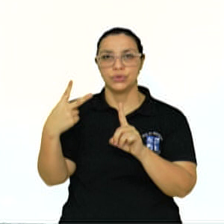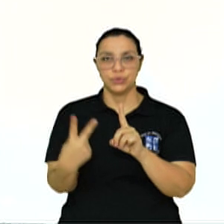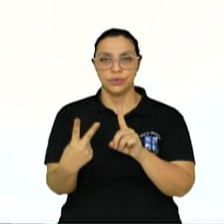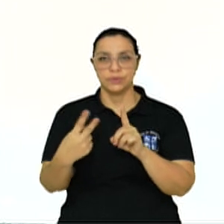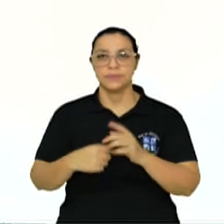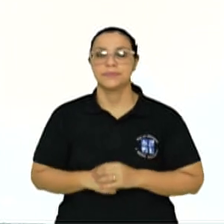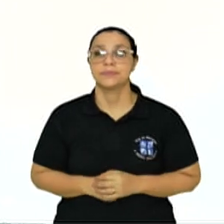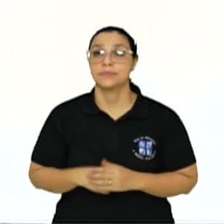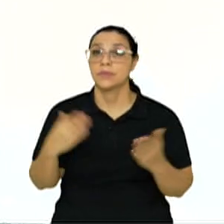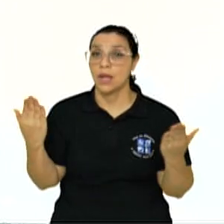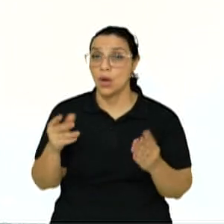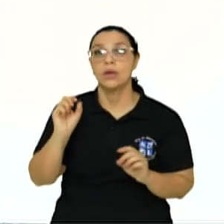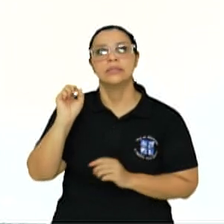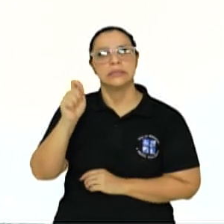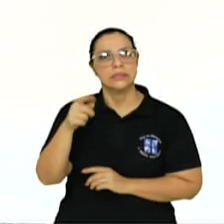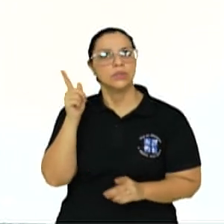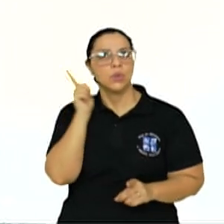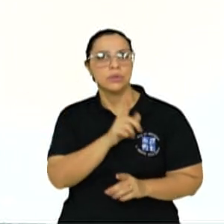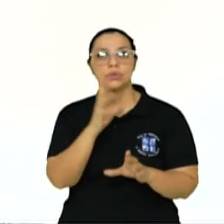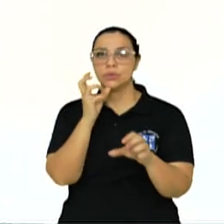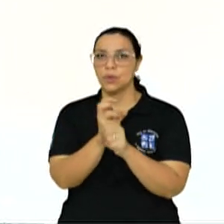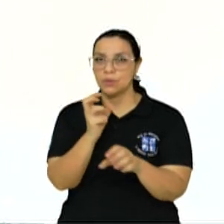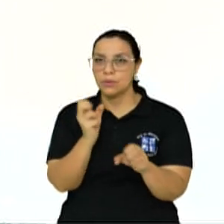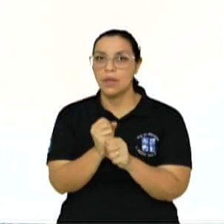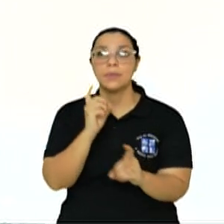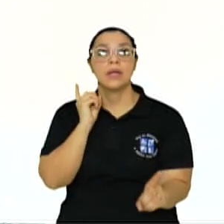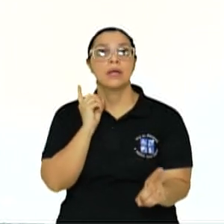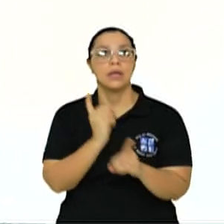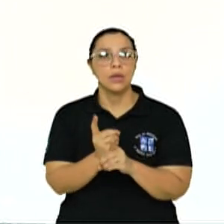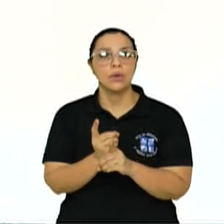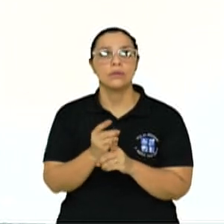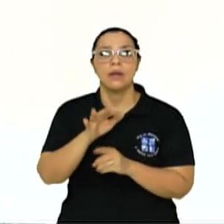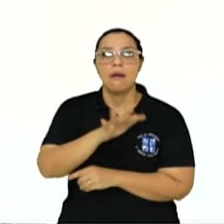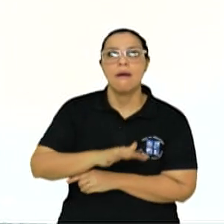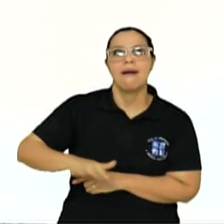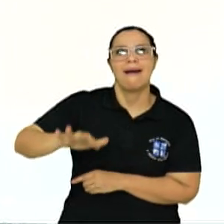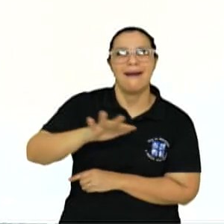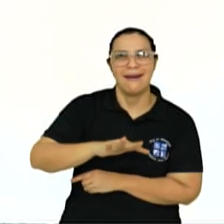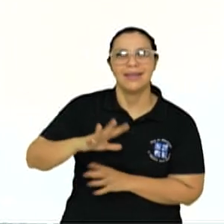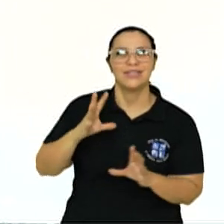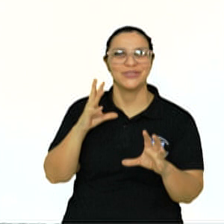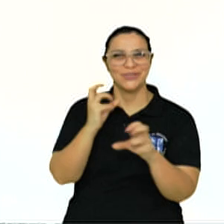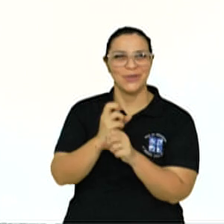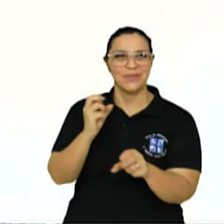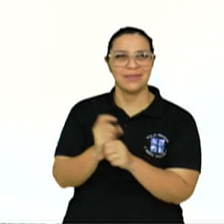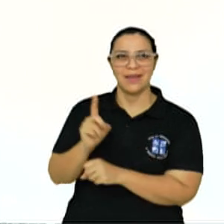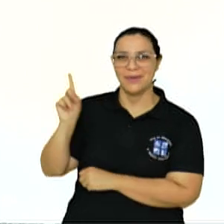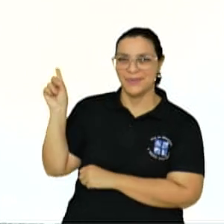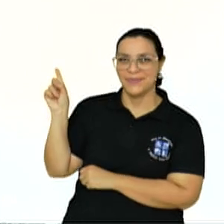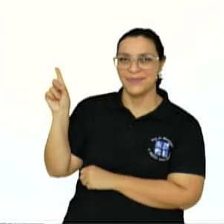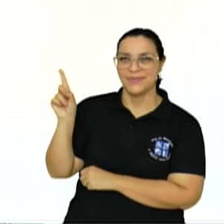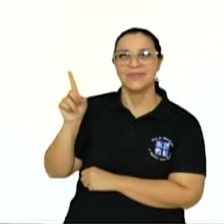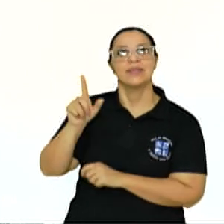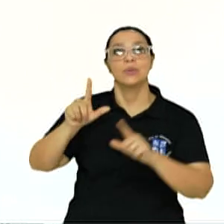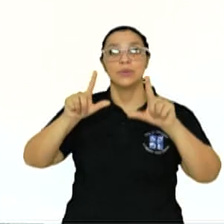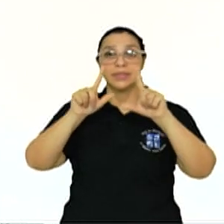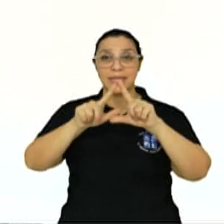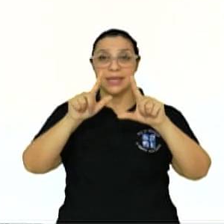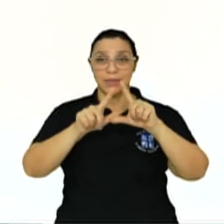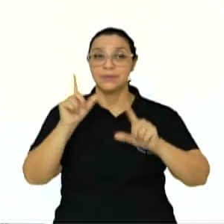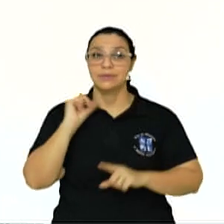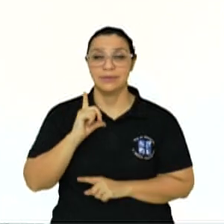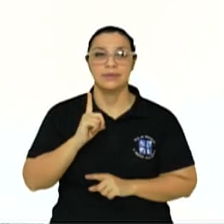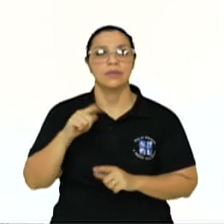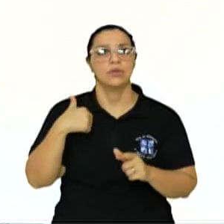raiz de 2. Agora sim eu consigo calcular esta área aqui, né, que é a área do triângulo